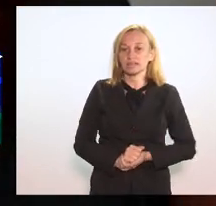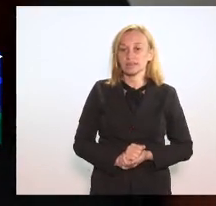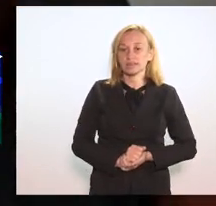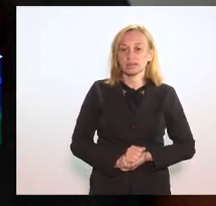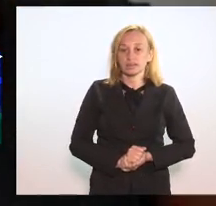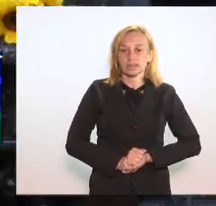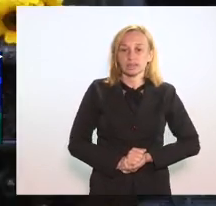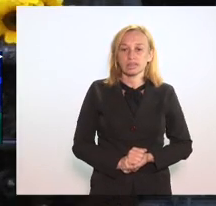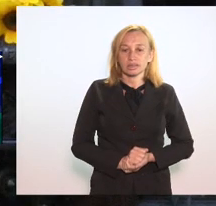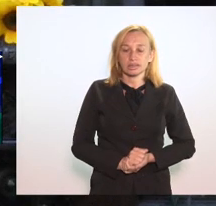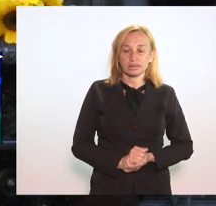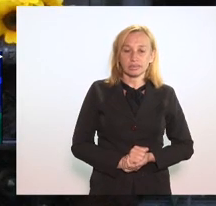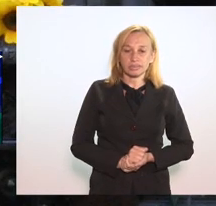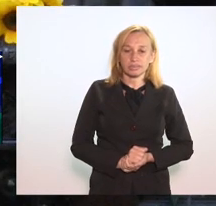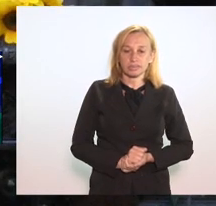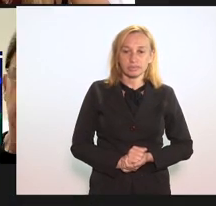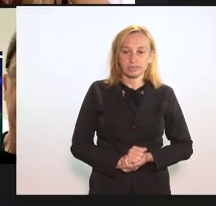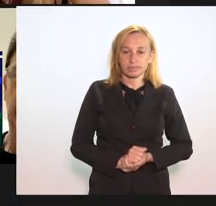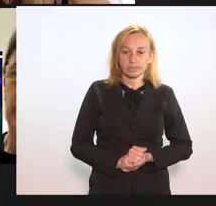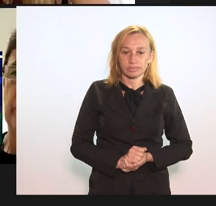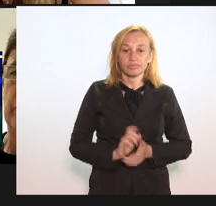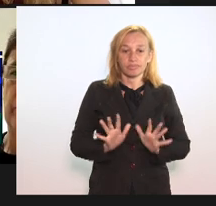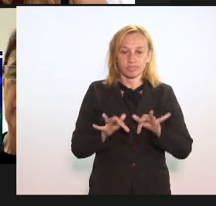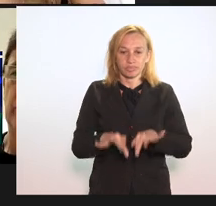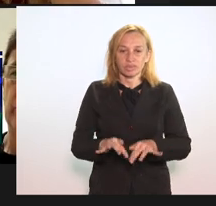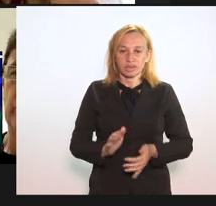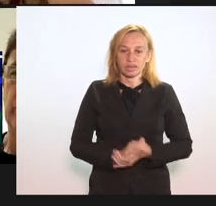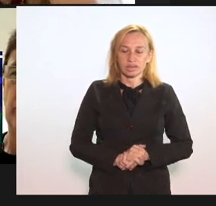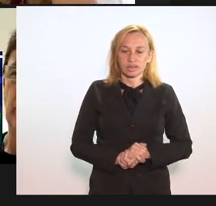para concluir por favor deputado